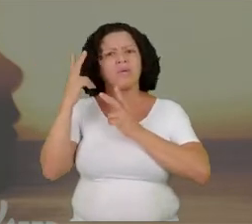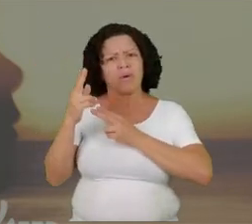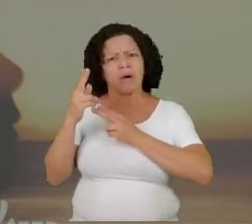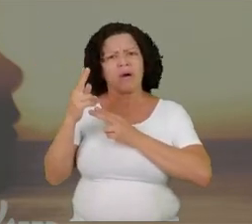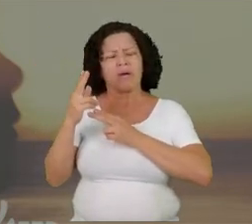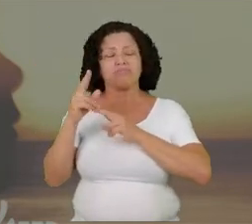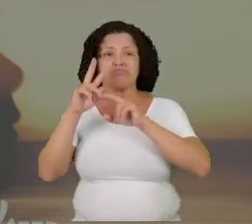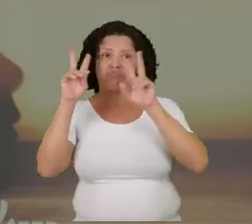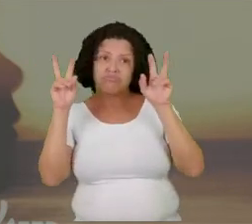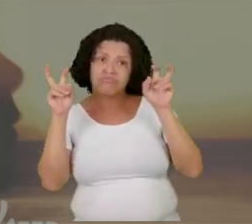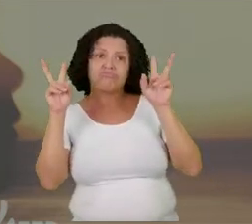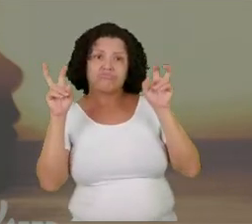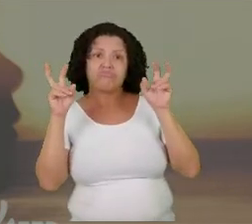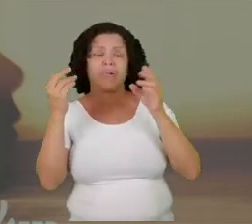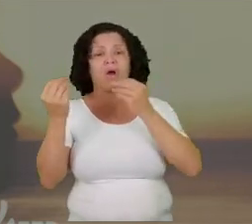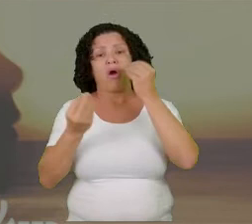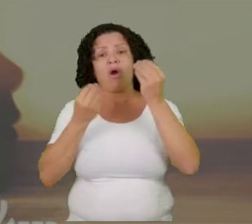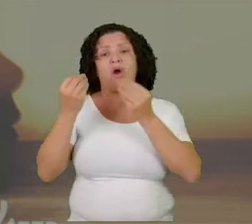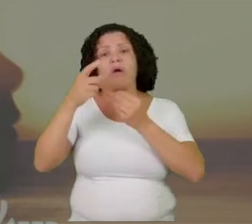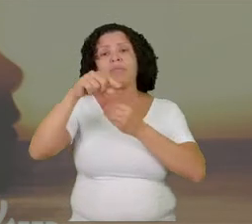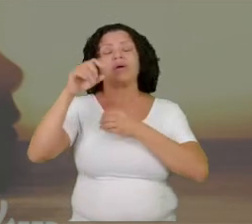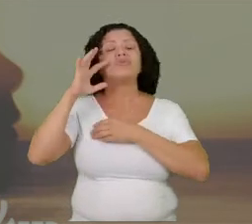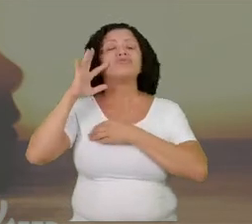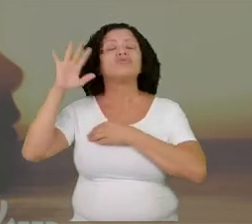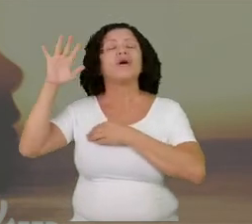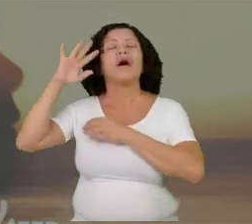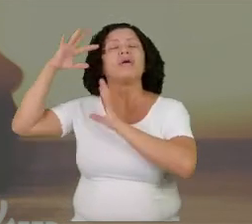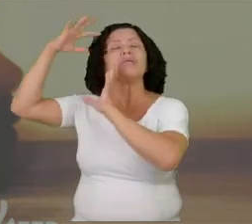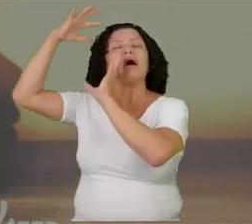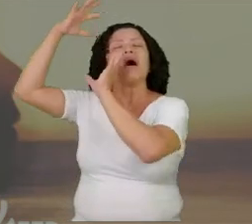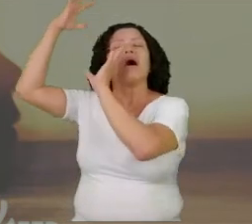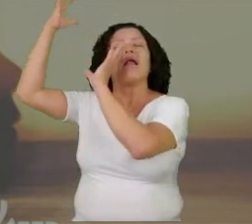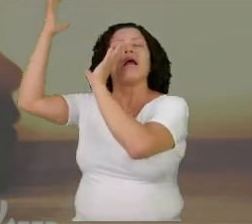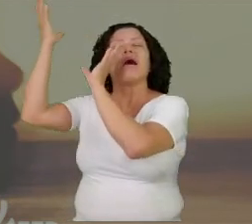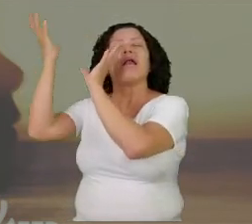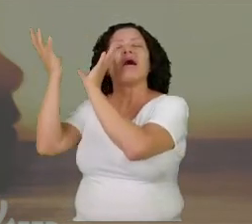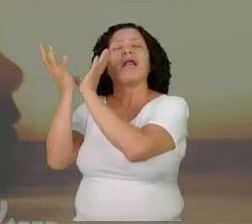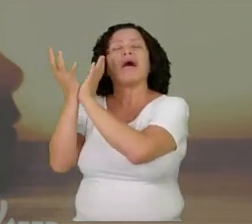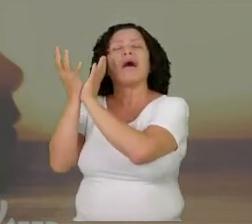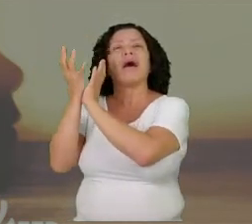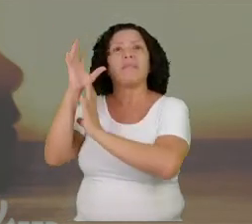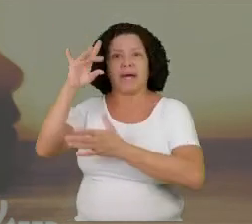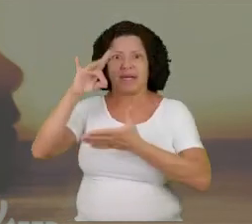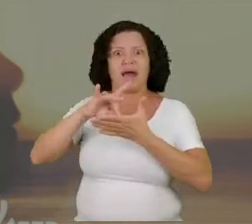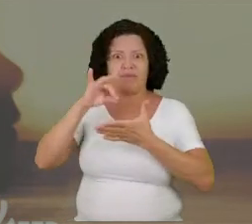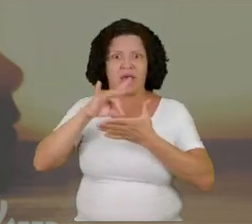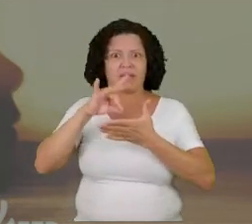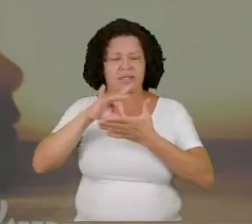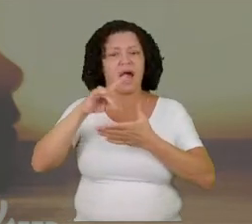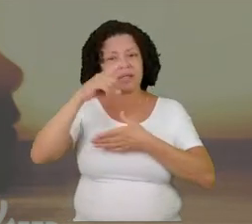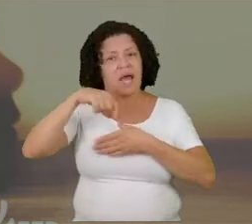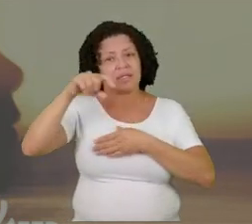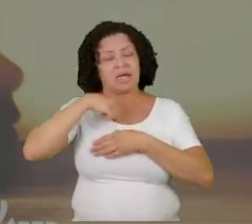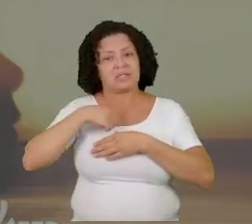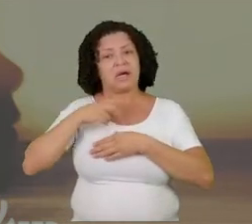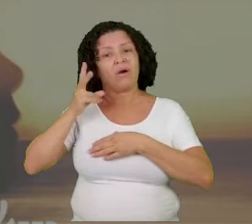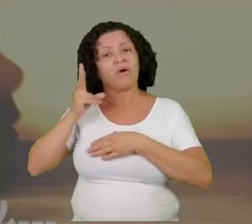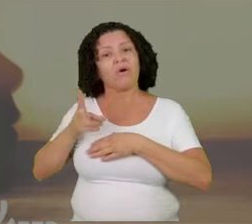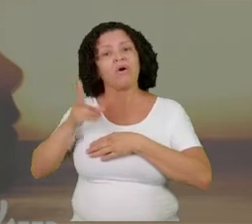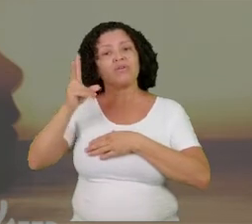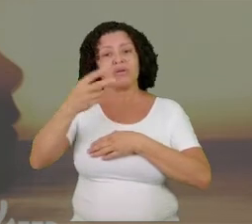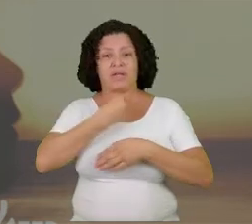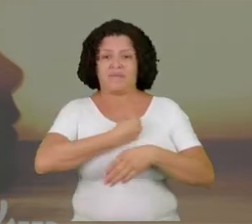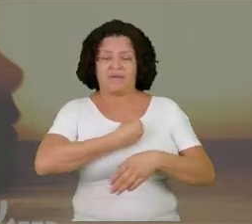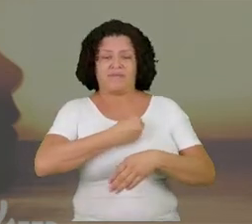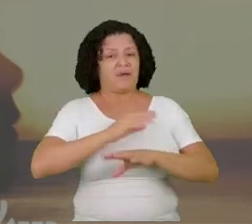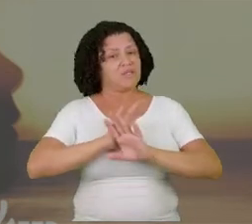forma, entre aspas, como se estivéssemos sonhando, né? Mas, na verdade, estaremos continuando